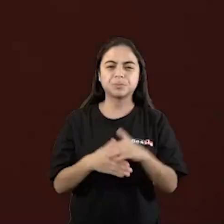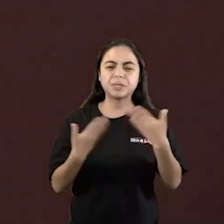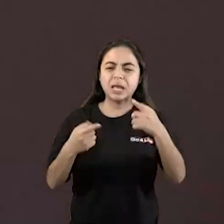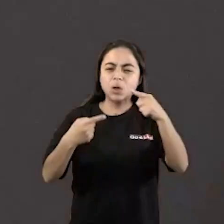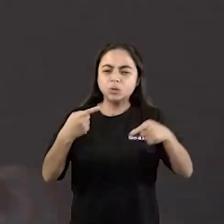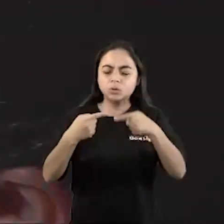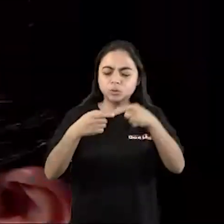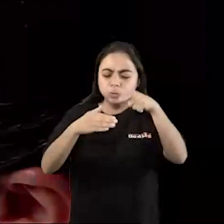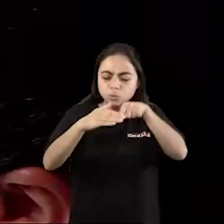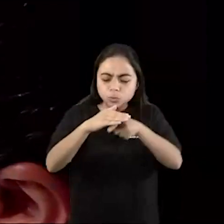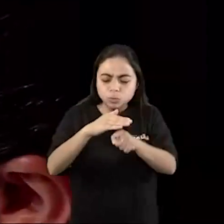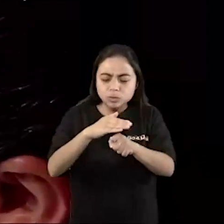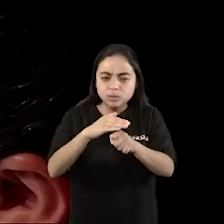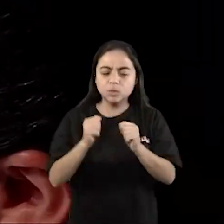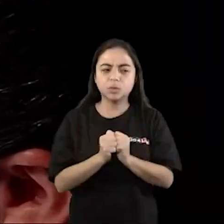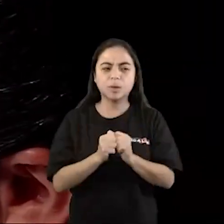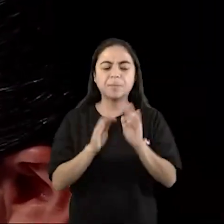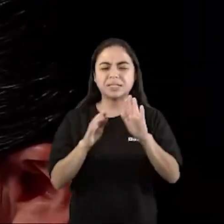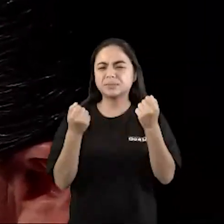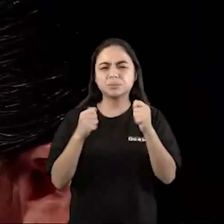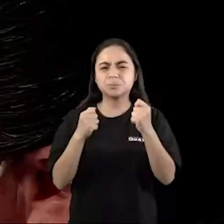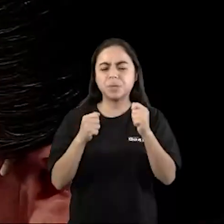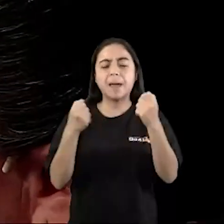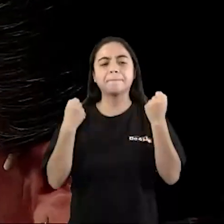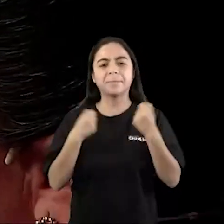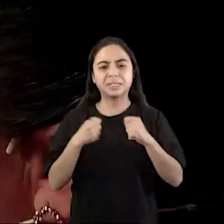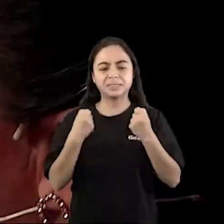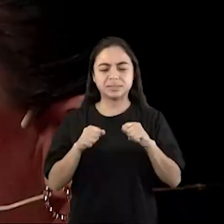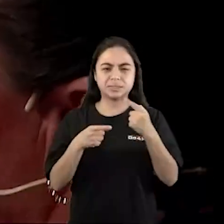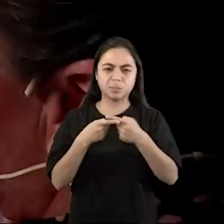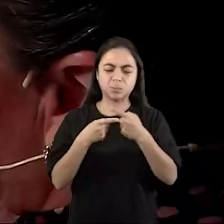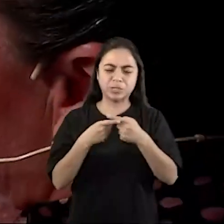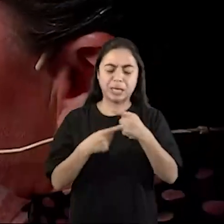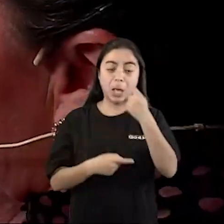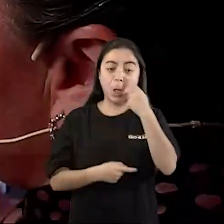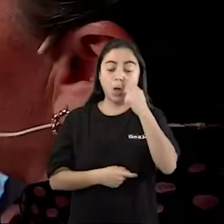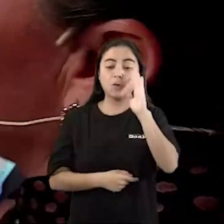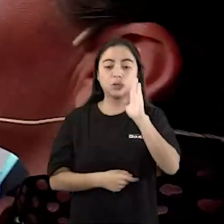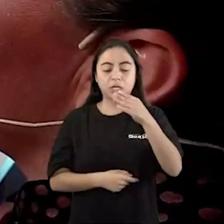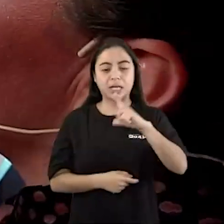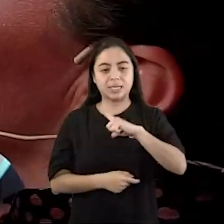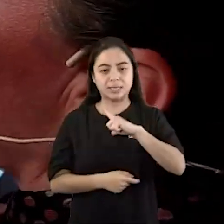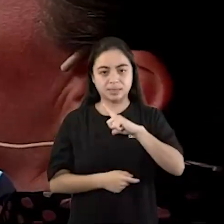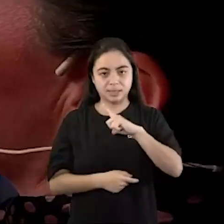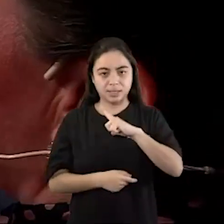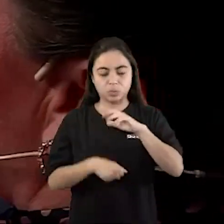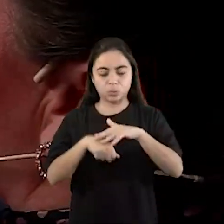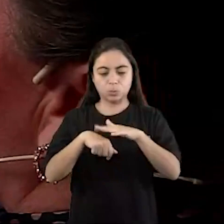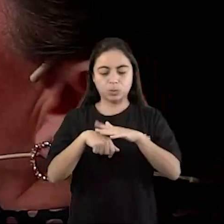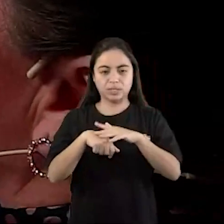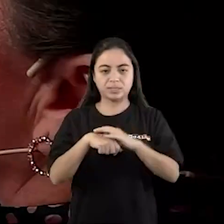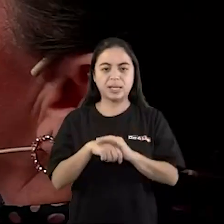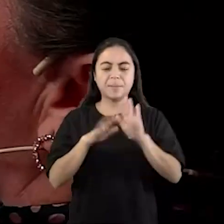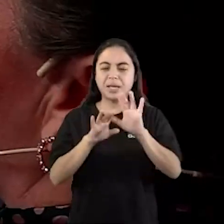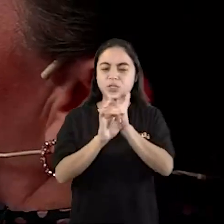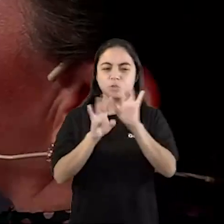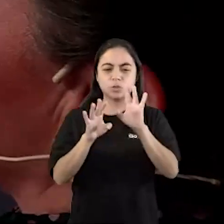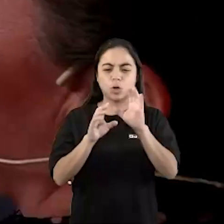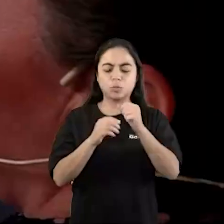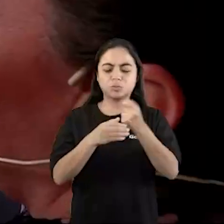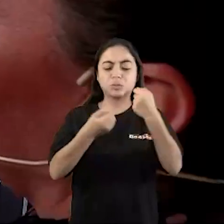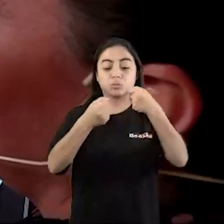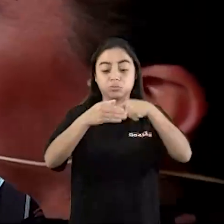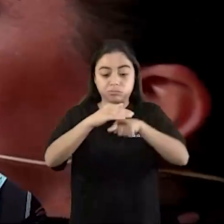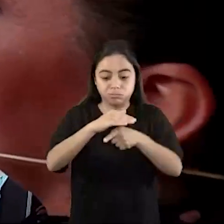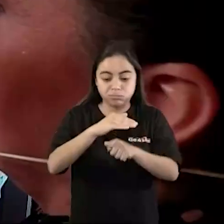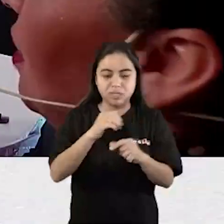de imersão, não necessariamente precise, porque a gente já viu que tem a malacésia, mas só para os que amam a imersão, né? Eu